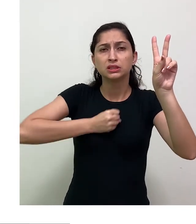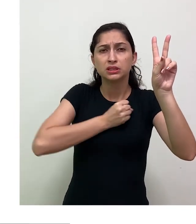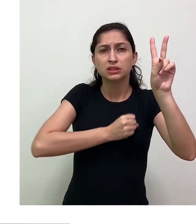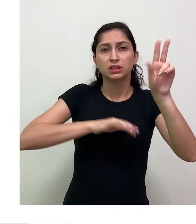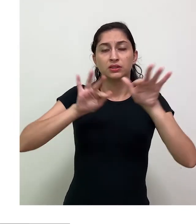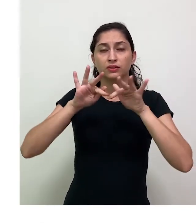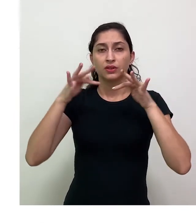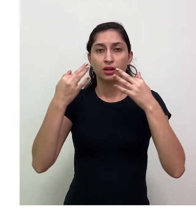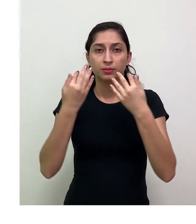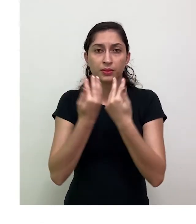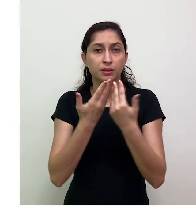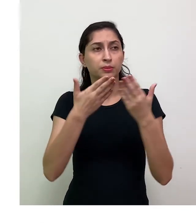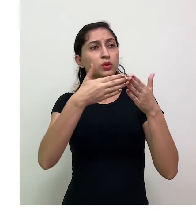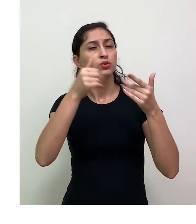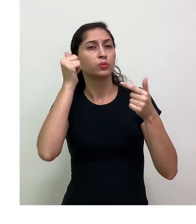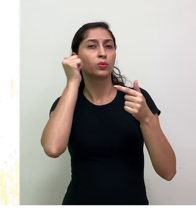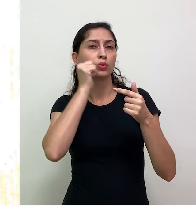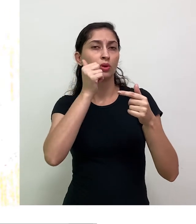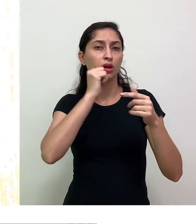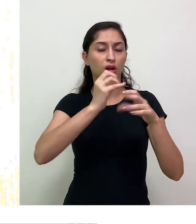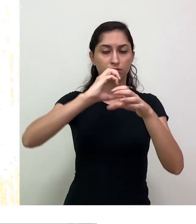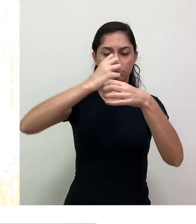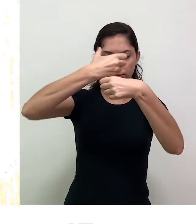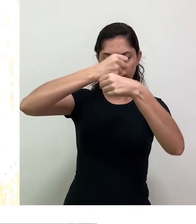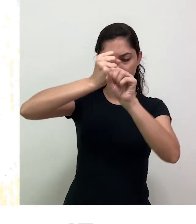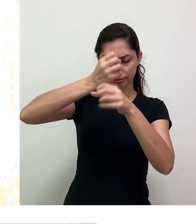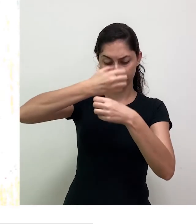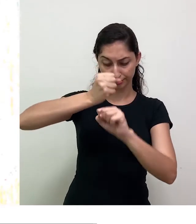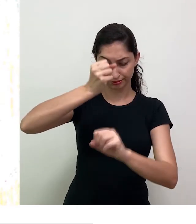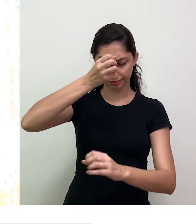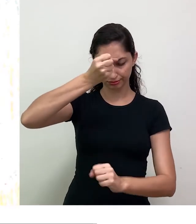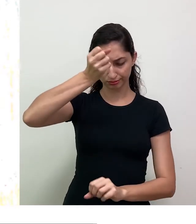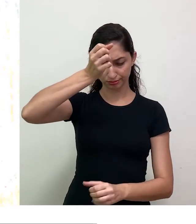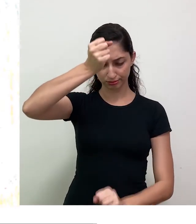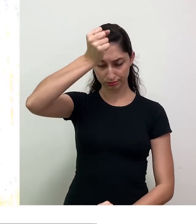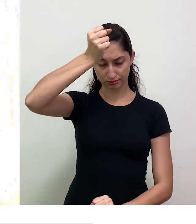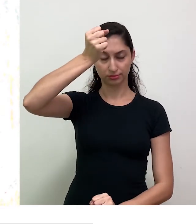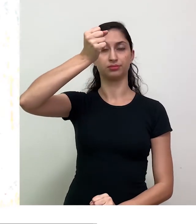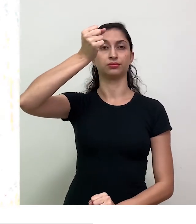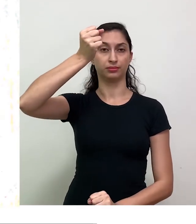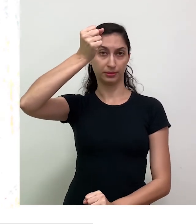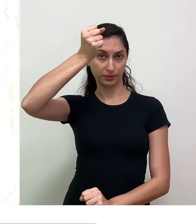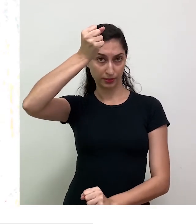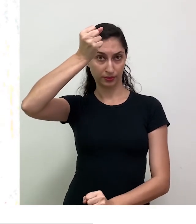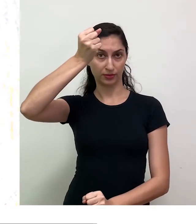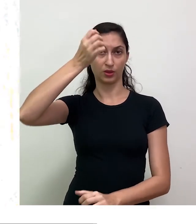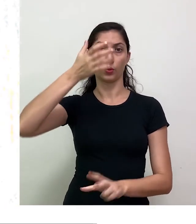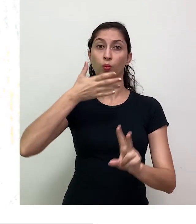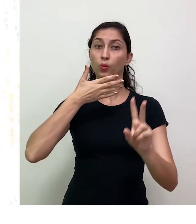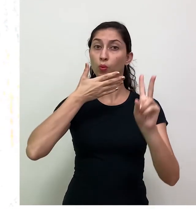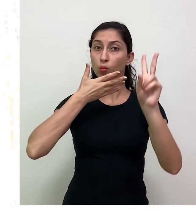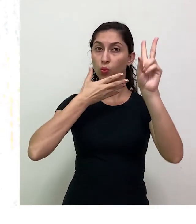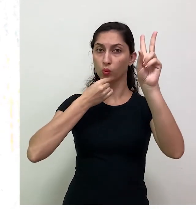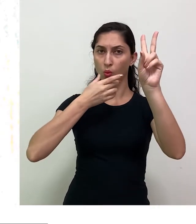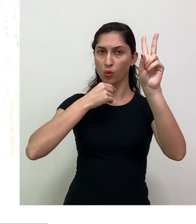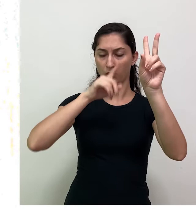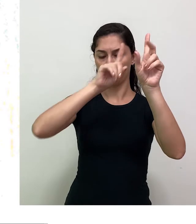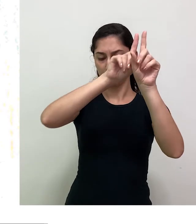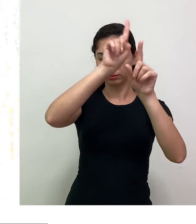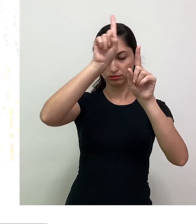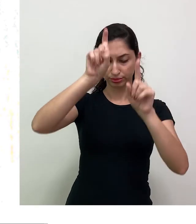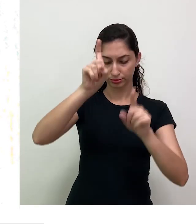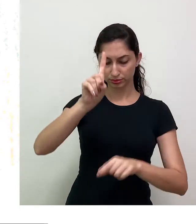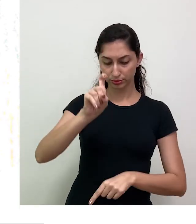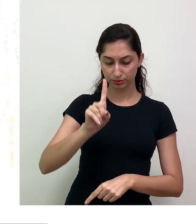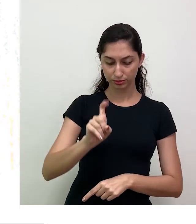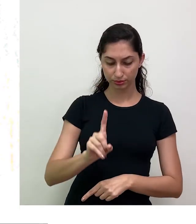seus parentes e pediu para que sua esposa fincasse uma linha bem comprida de embaúba para ele descer. Ele